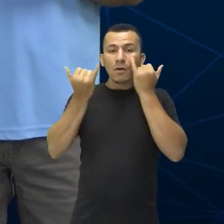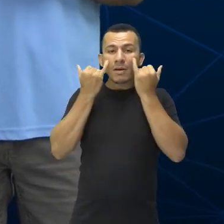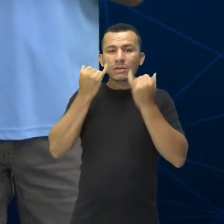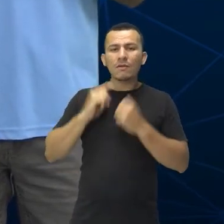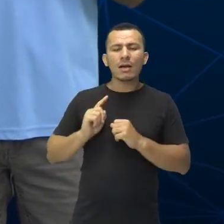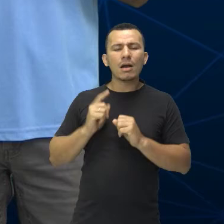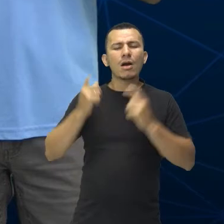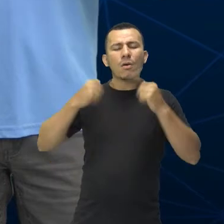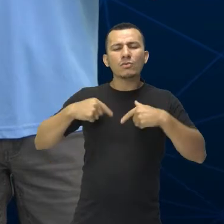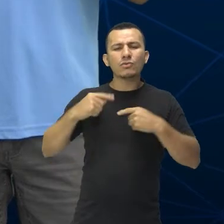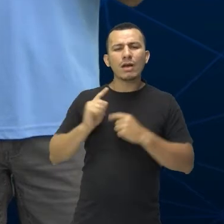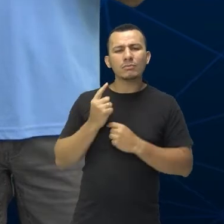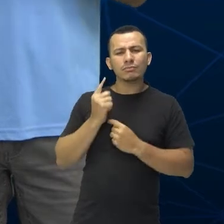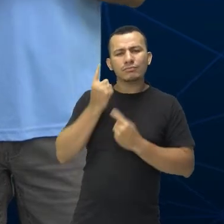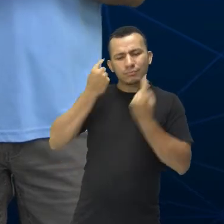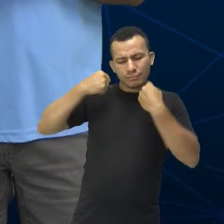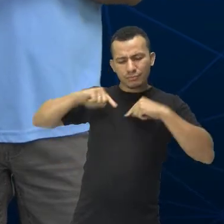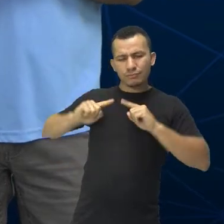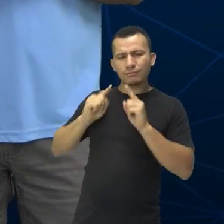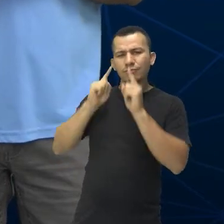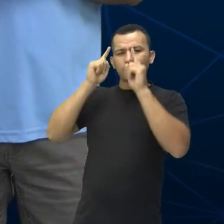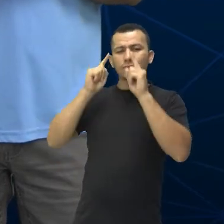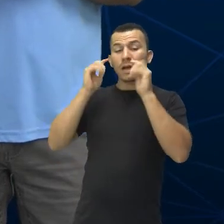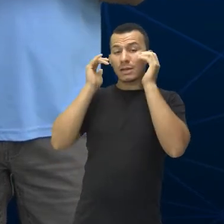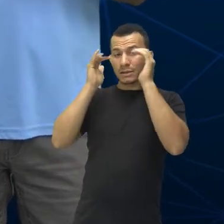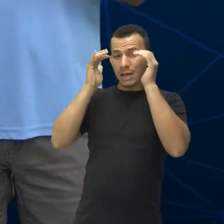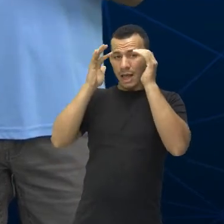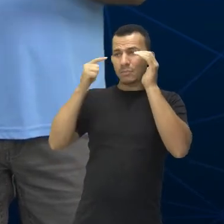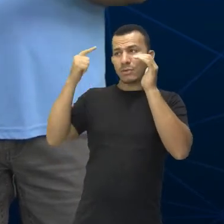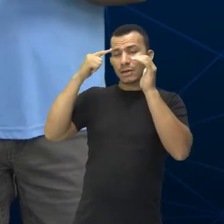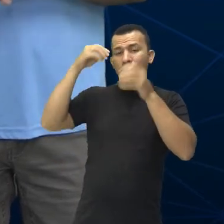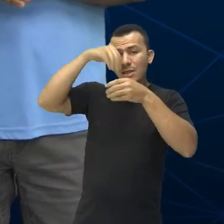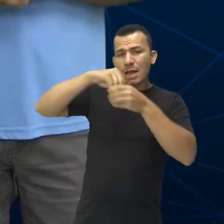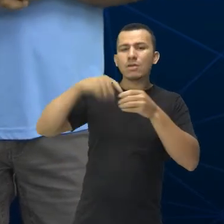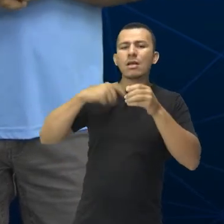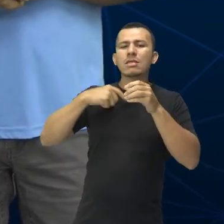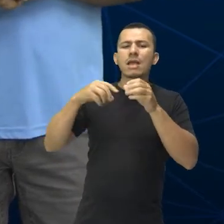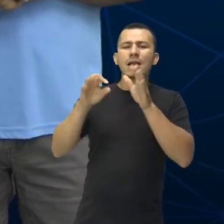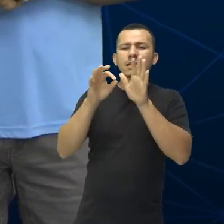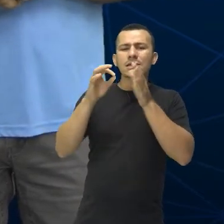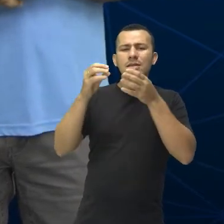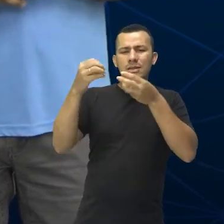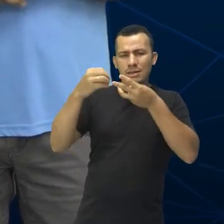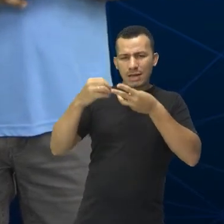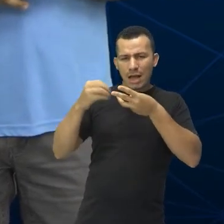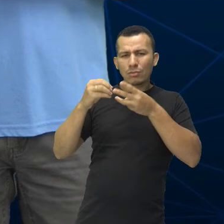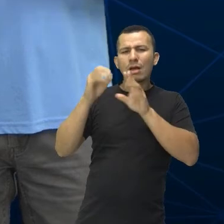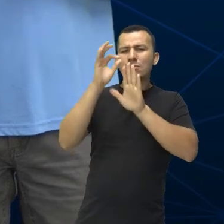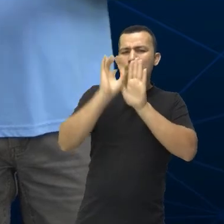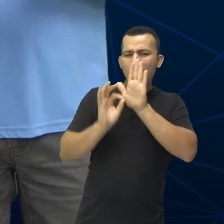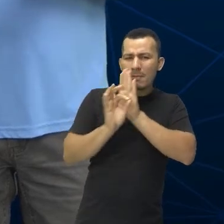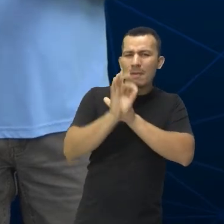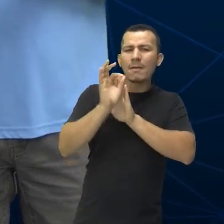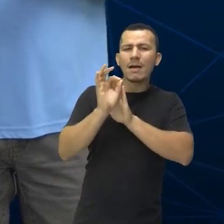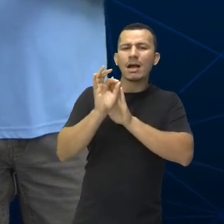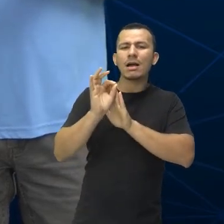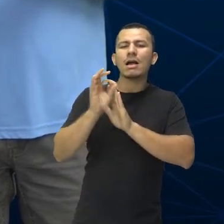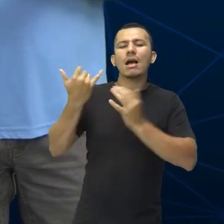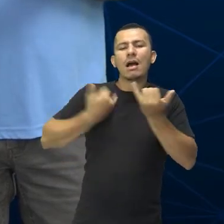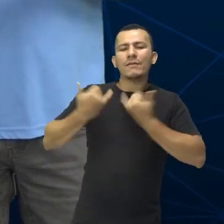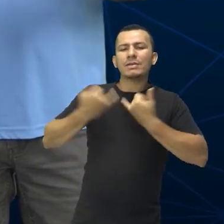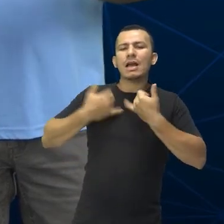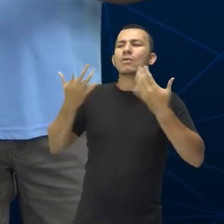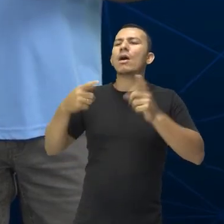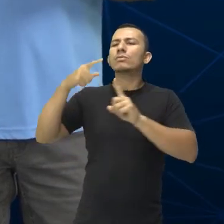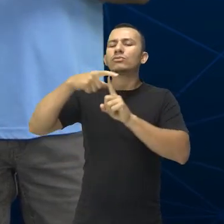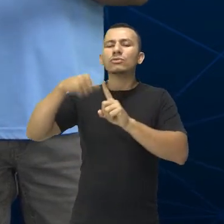né, onde nós temos lá as nossas células especializadas que vão te trazer essa informação do que você está ali se